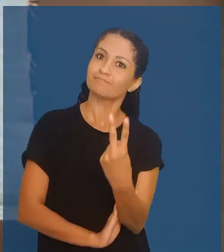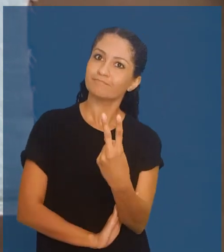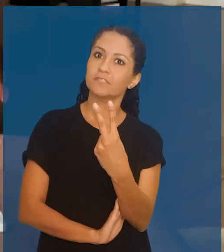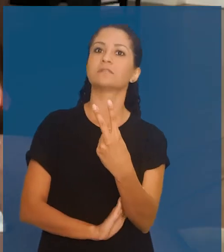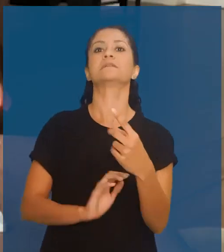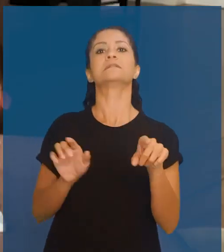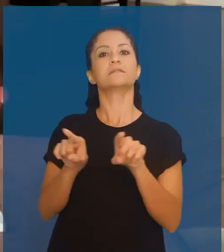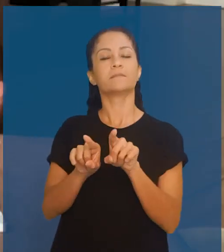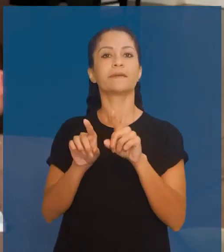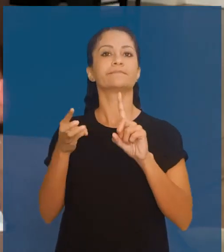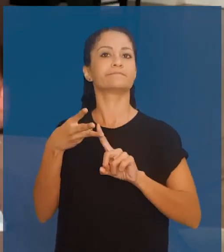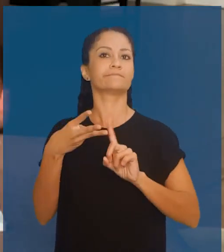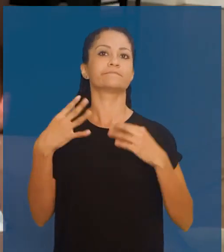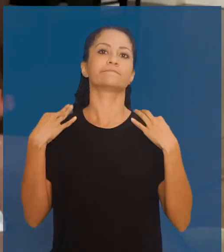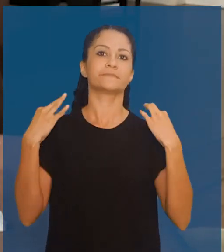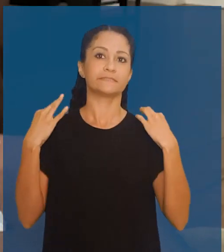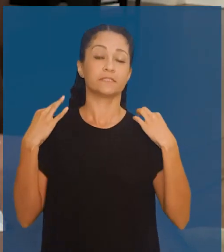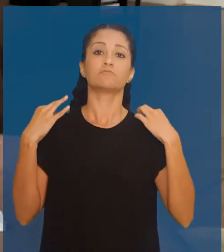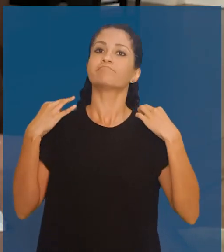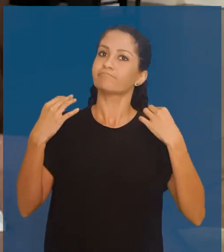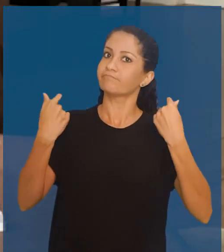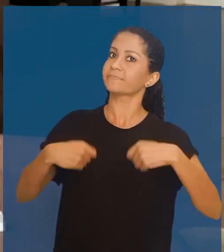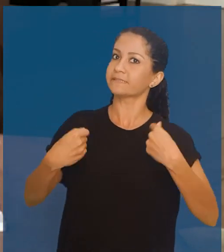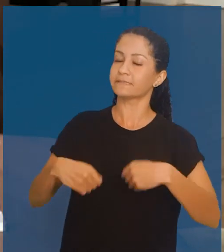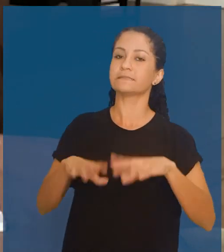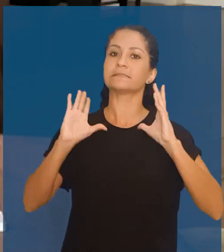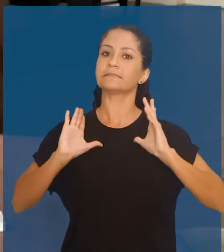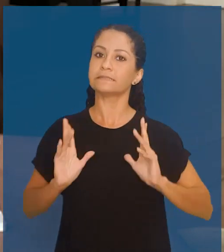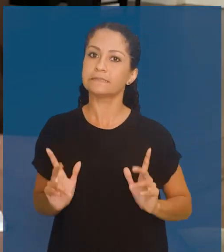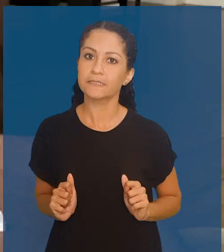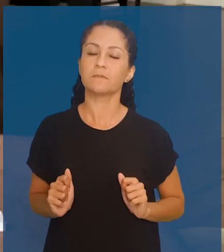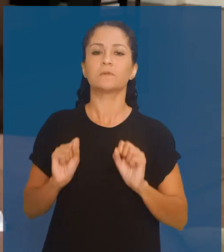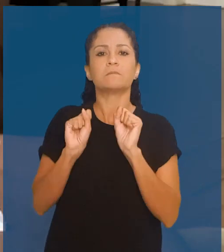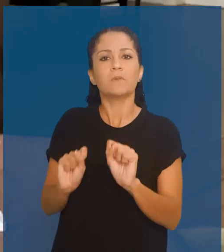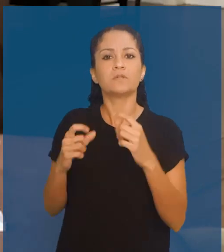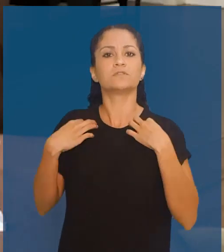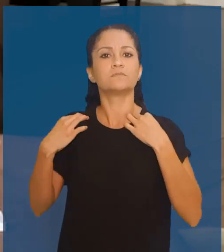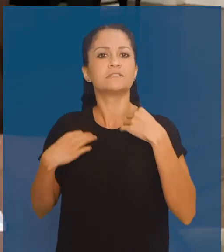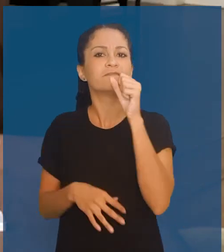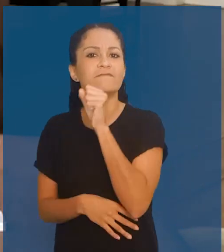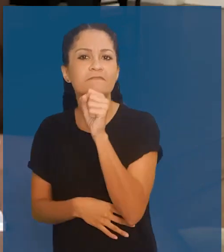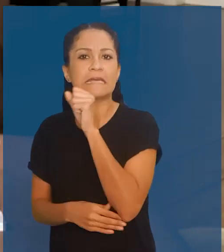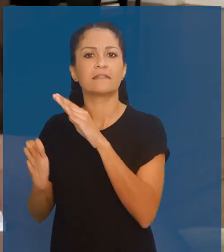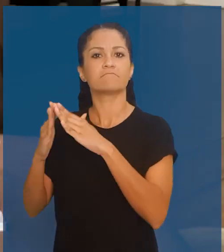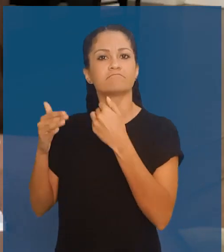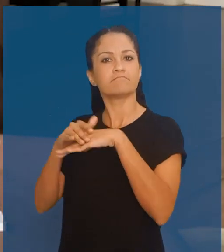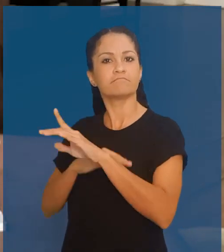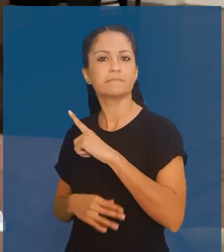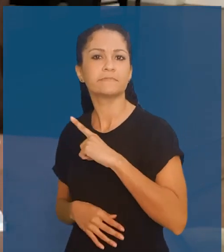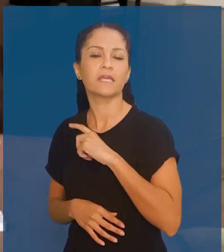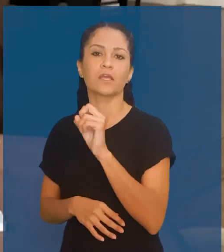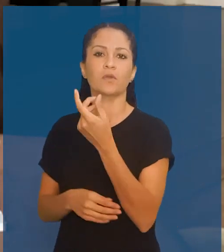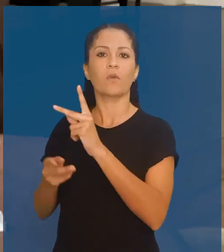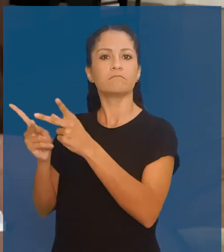e um tecido. Esse tecido, gente, tem que ser um tecido limpo. Pode ser uma camiseta velha que você tem em casa,